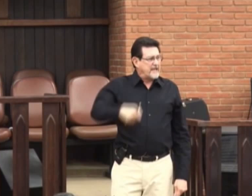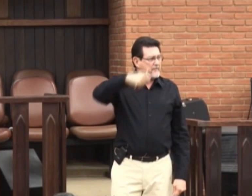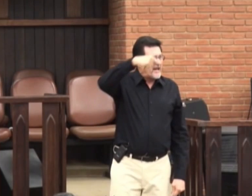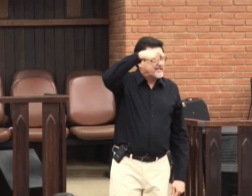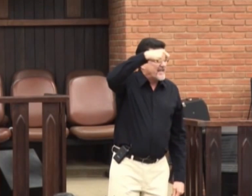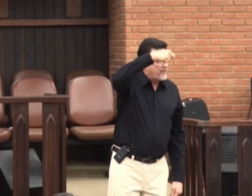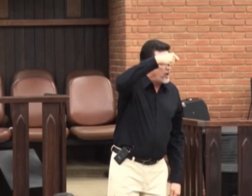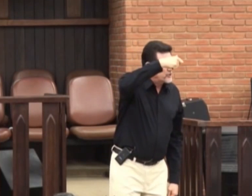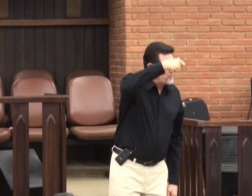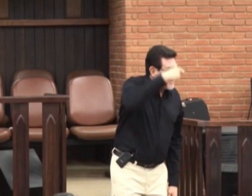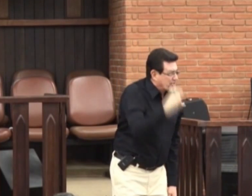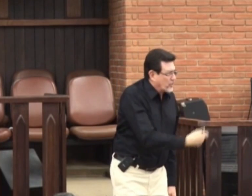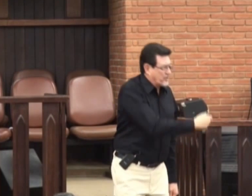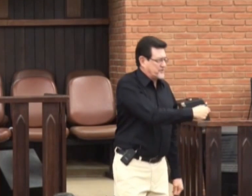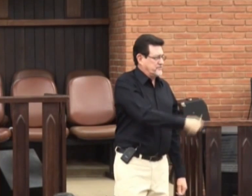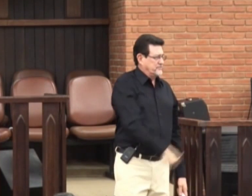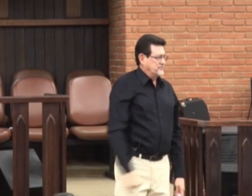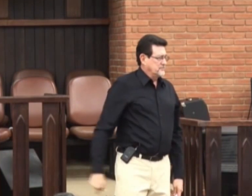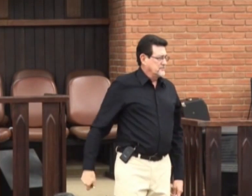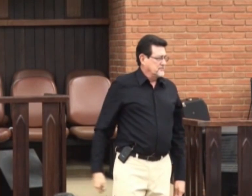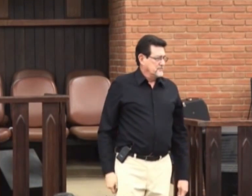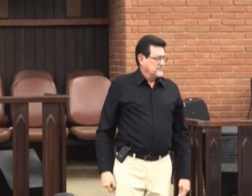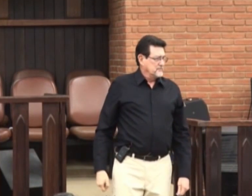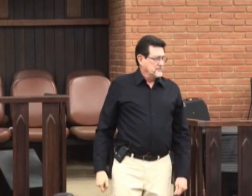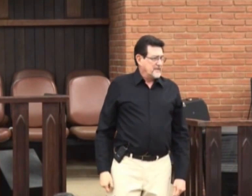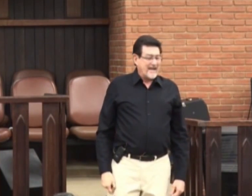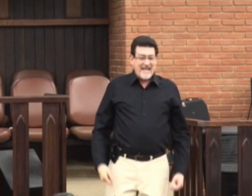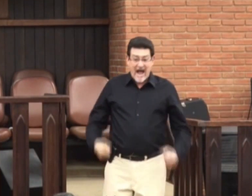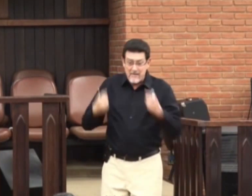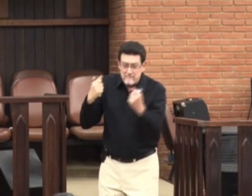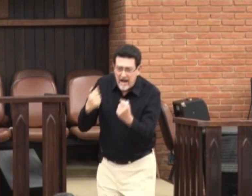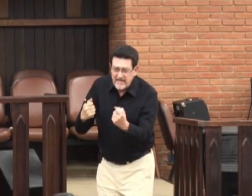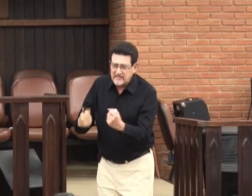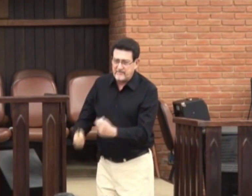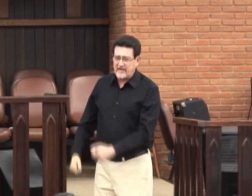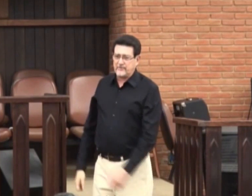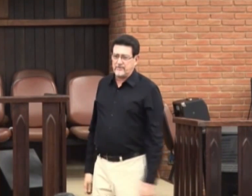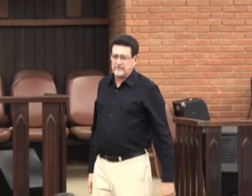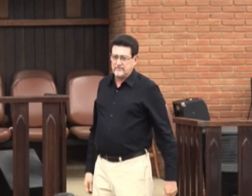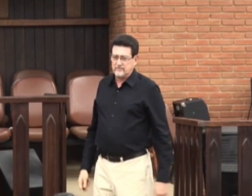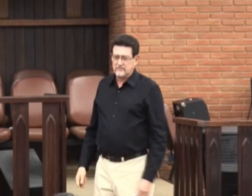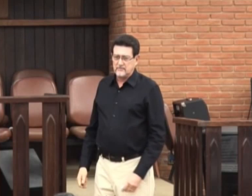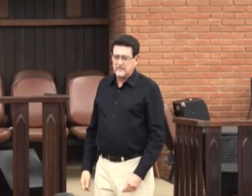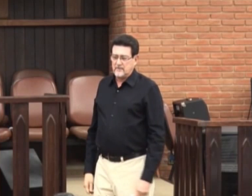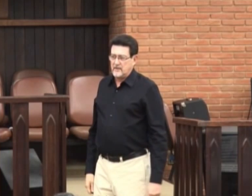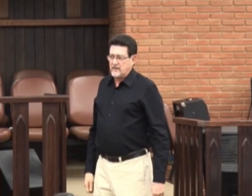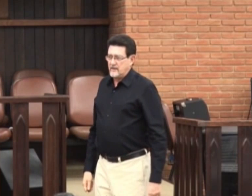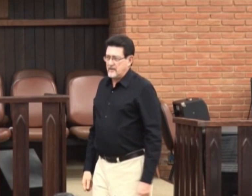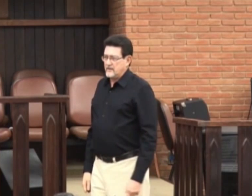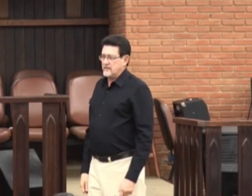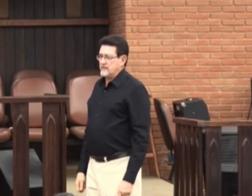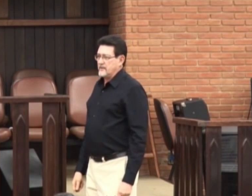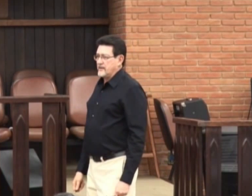Ele não tem prazer na morte do pecador. Ele ama esse pecador.